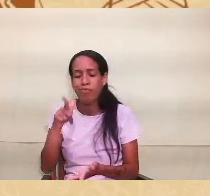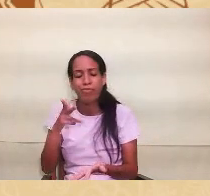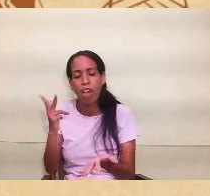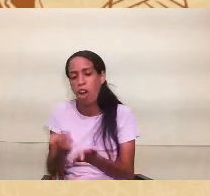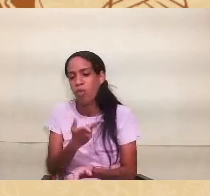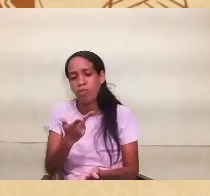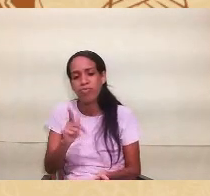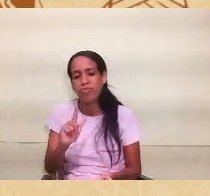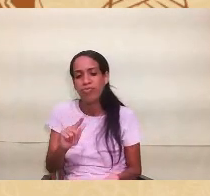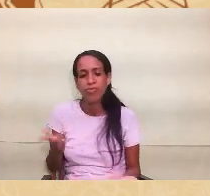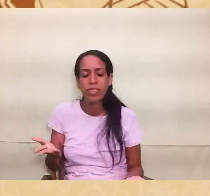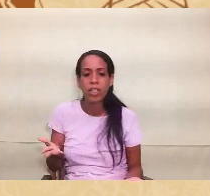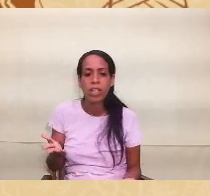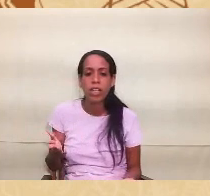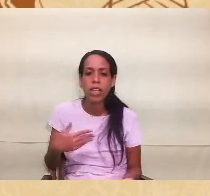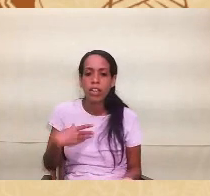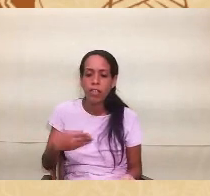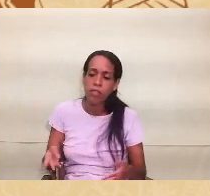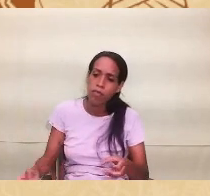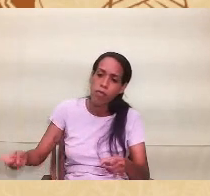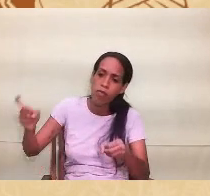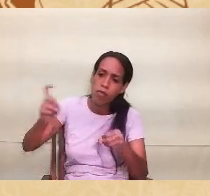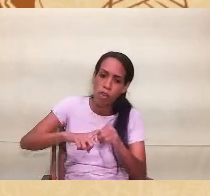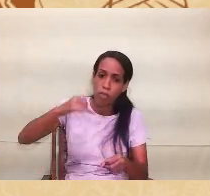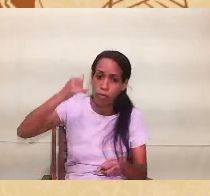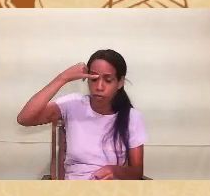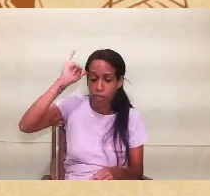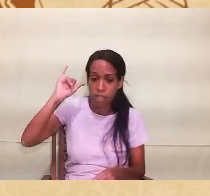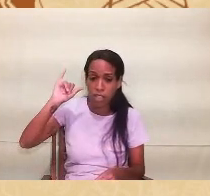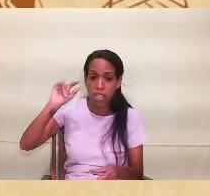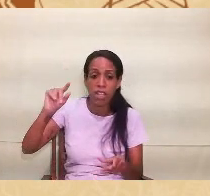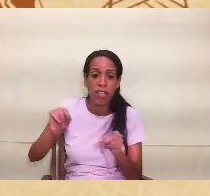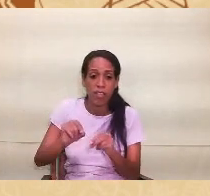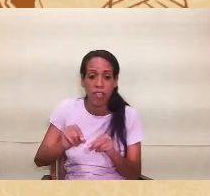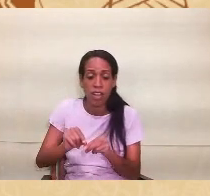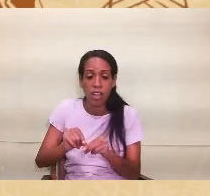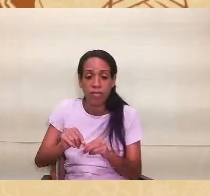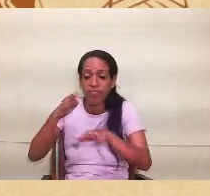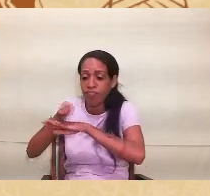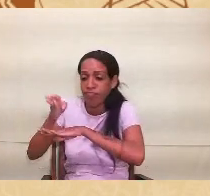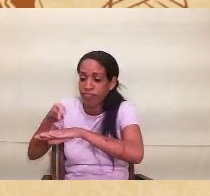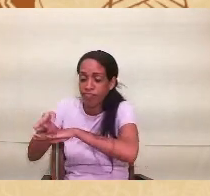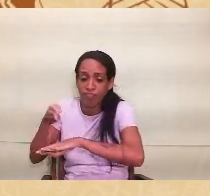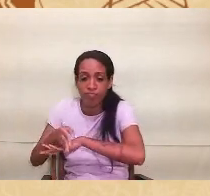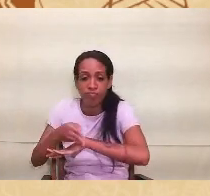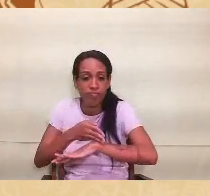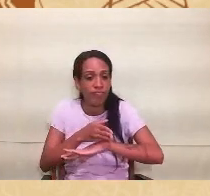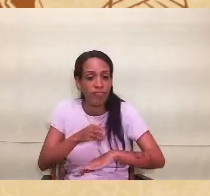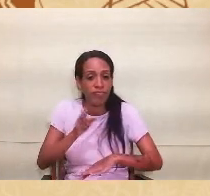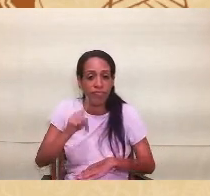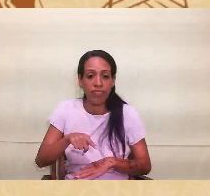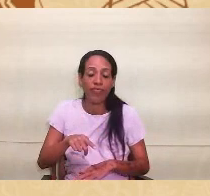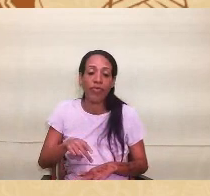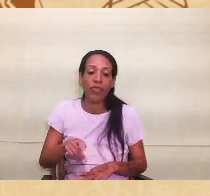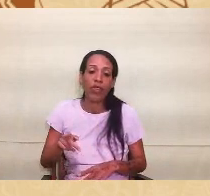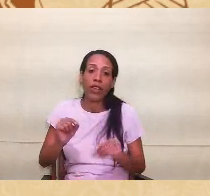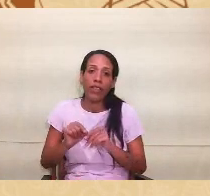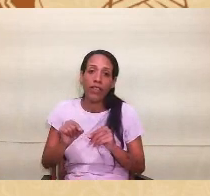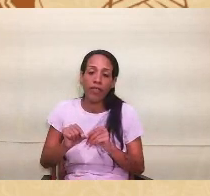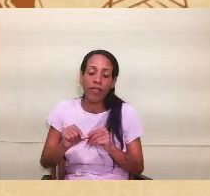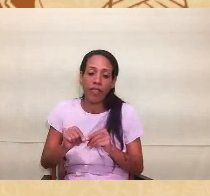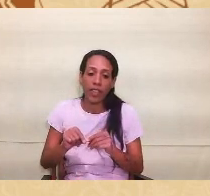Estado, vai lá, retoma a fazenda e faz o enfrentamento, né? Faz o enfrentamento e faz a